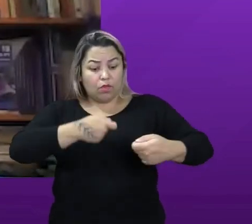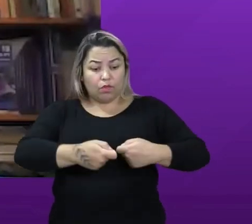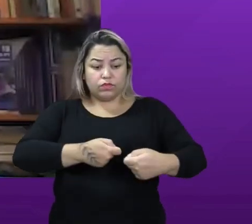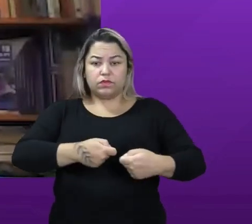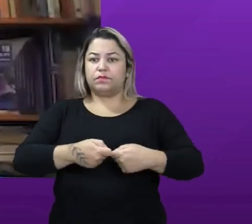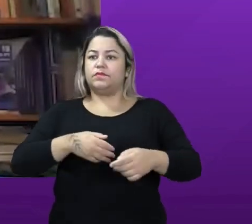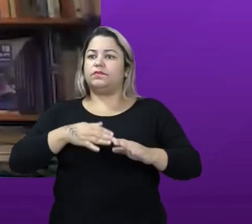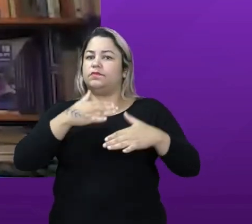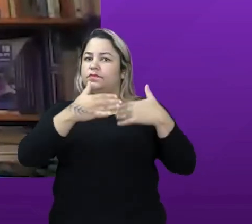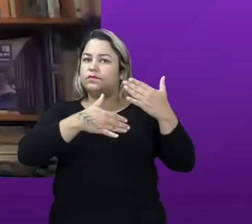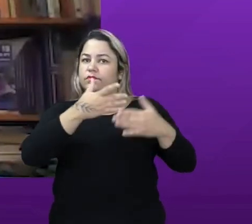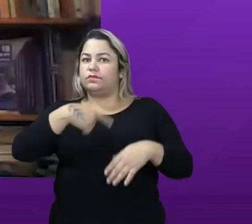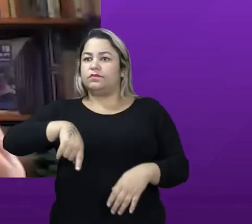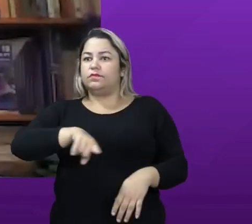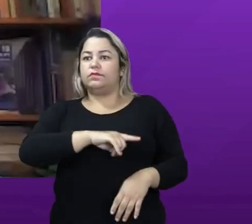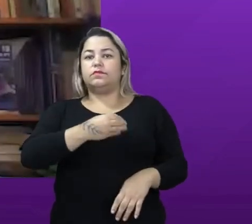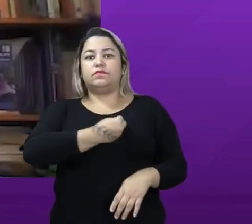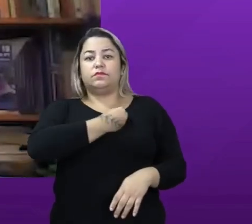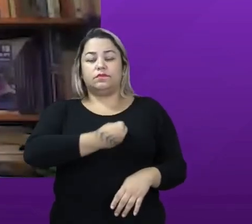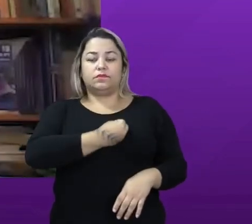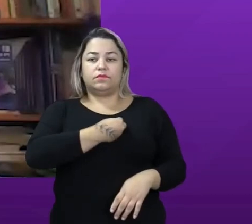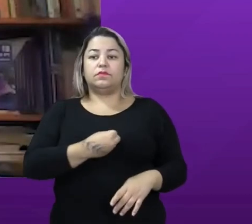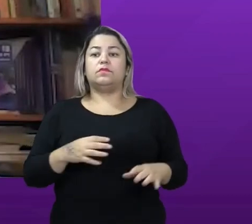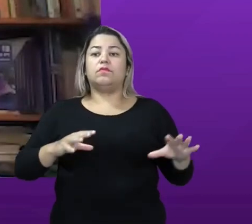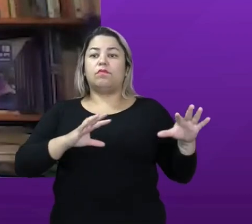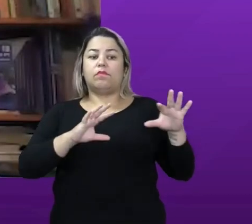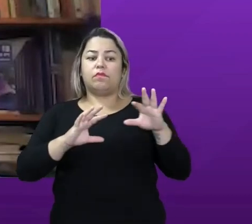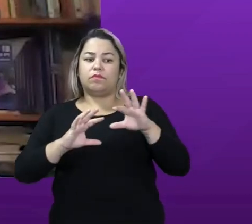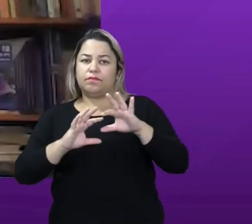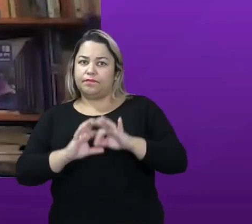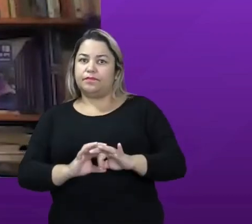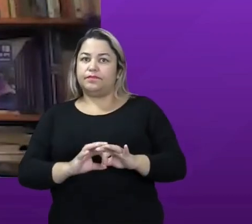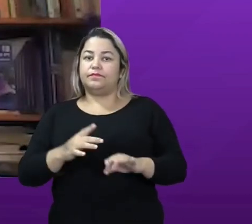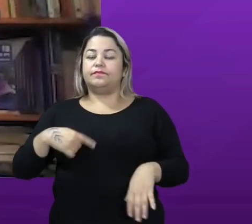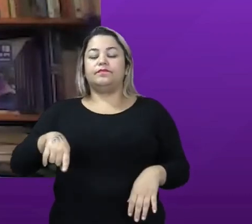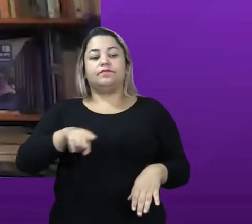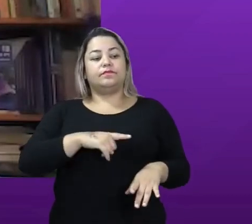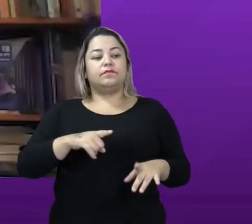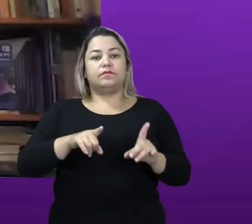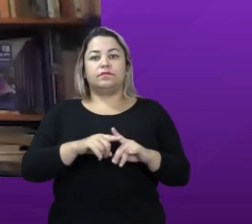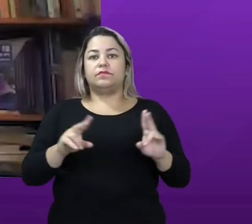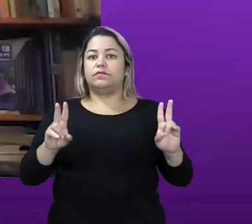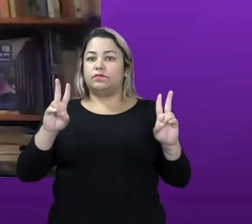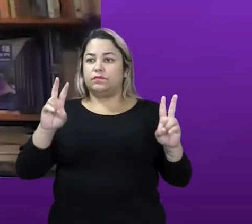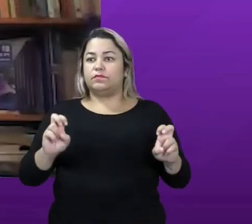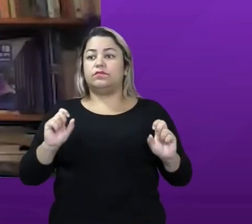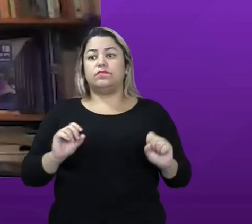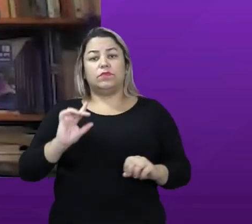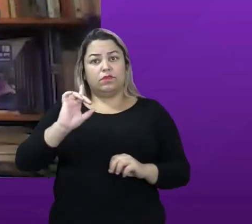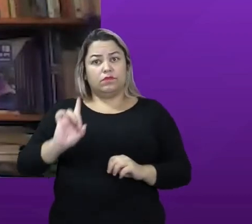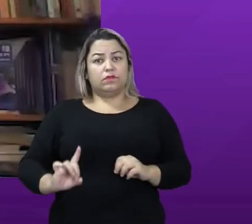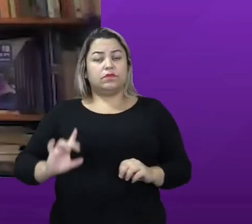o desenvolvimento das nossas vidas. É nesse contexto que nós levantamos a questão do direito